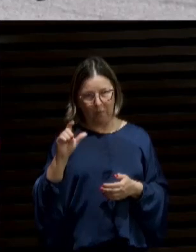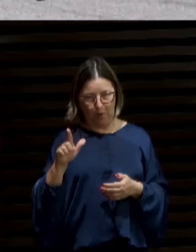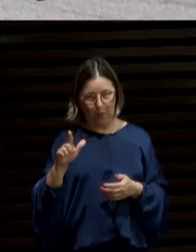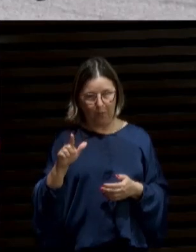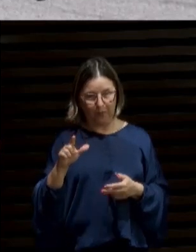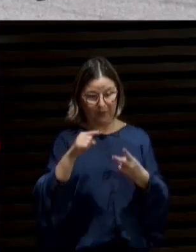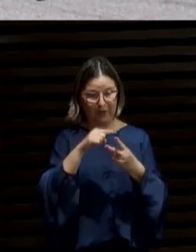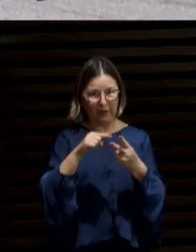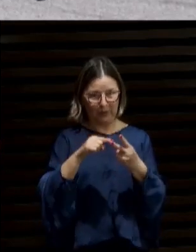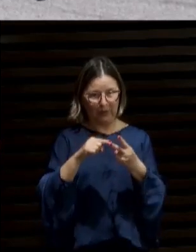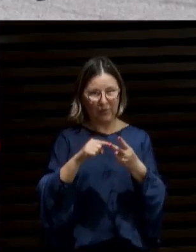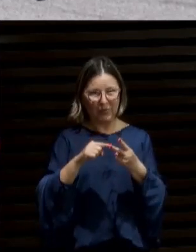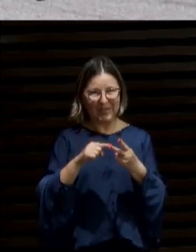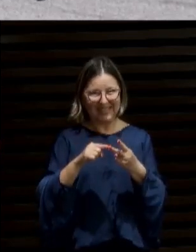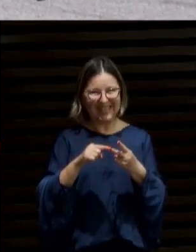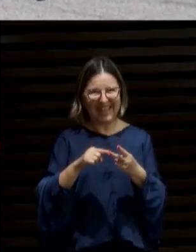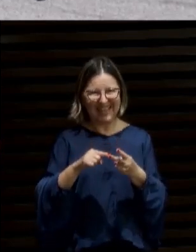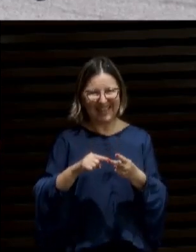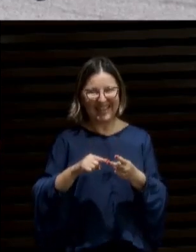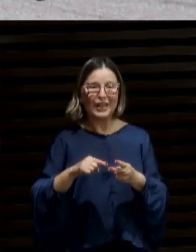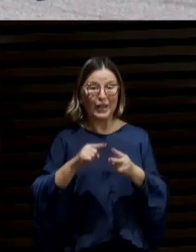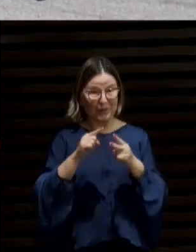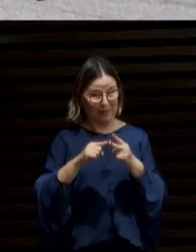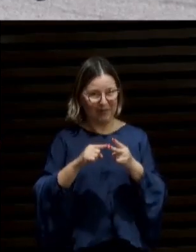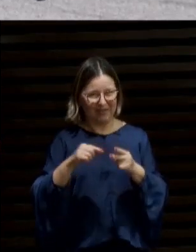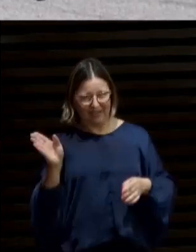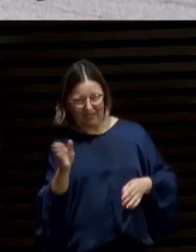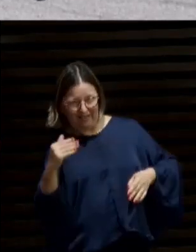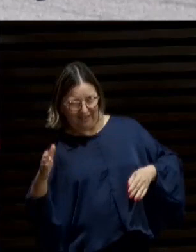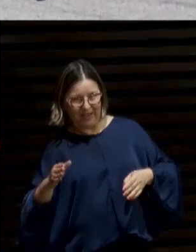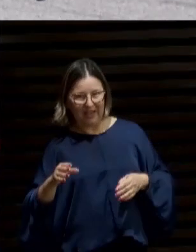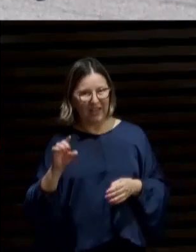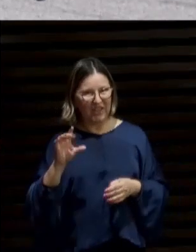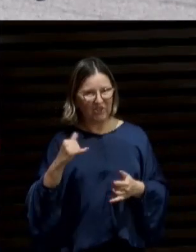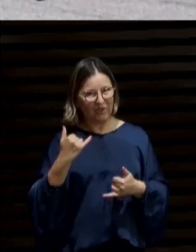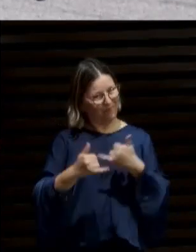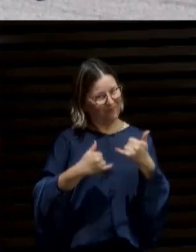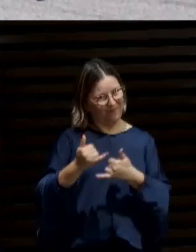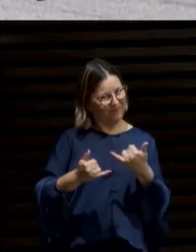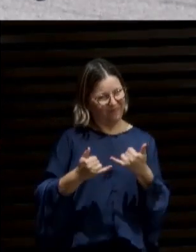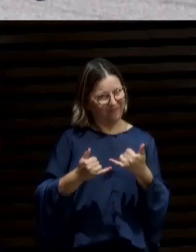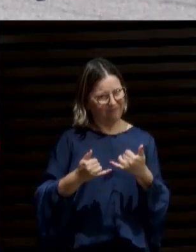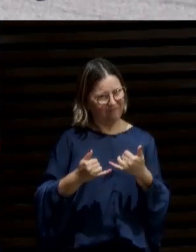pessoas se divertem. Em vez de competir um com o